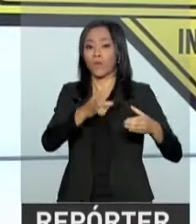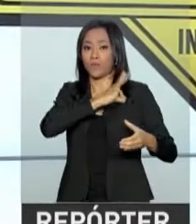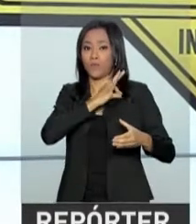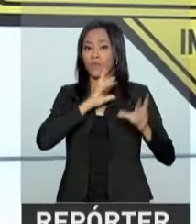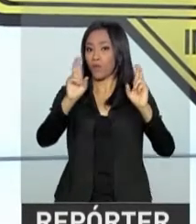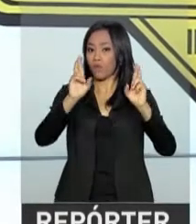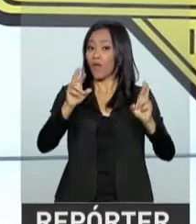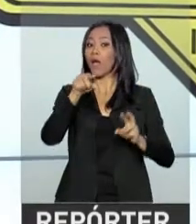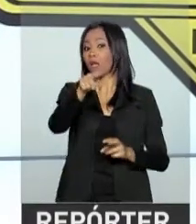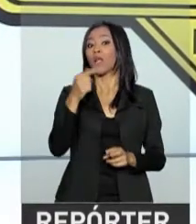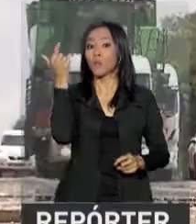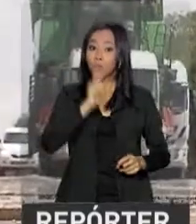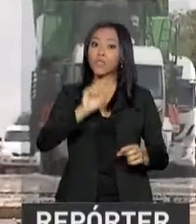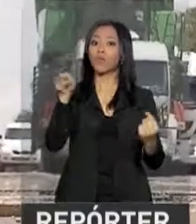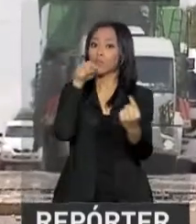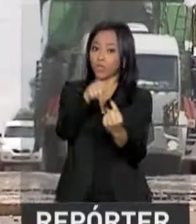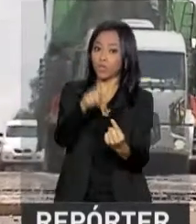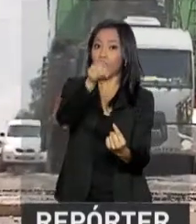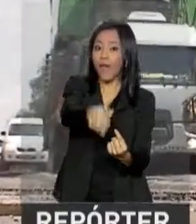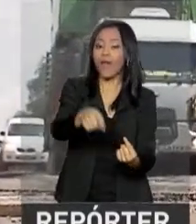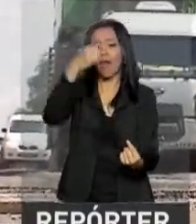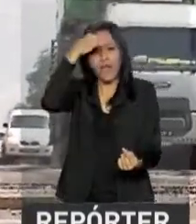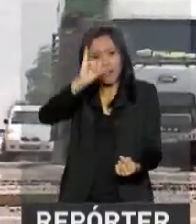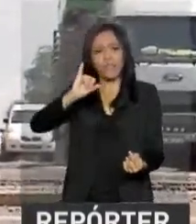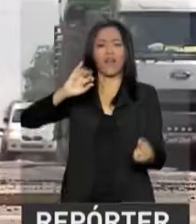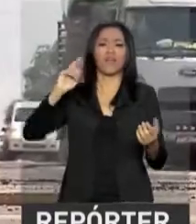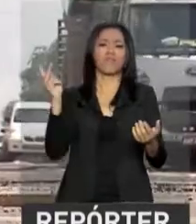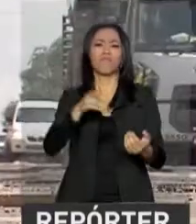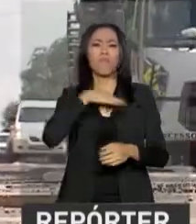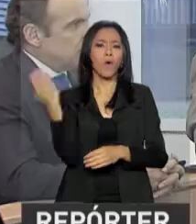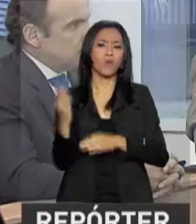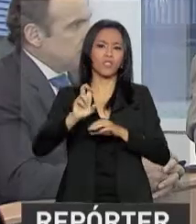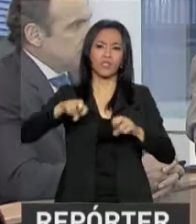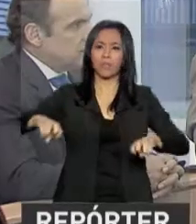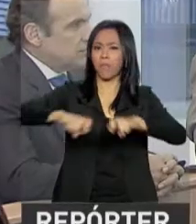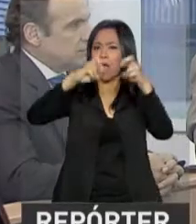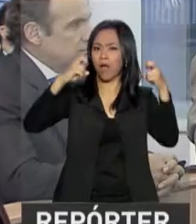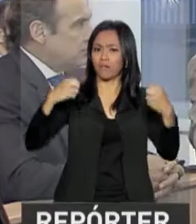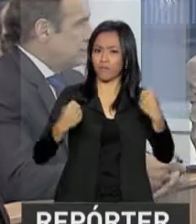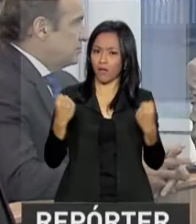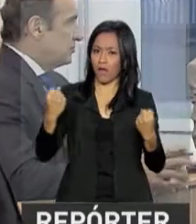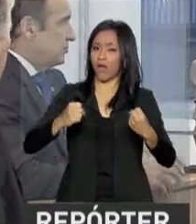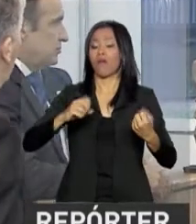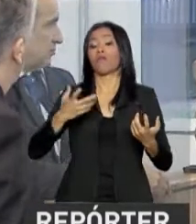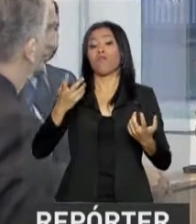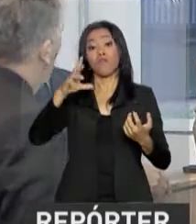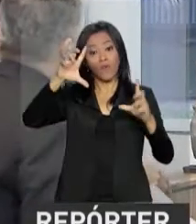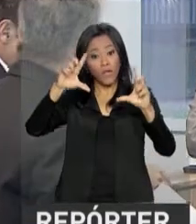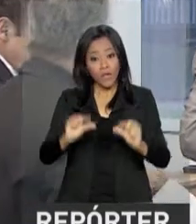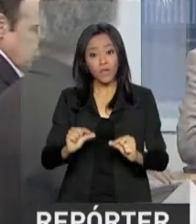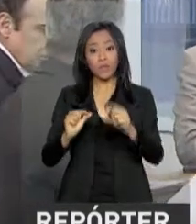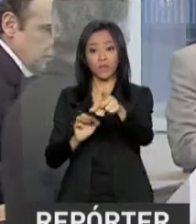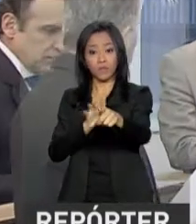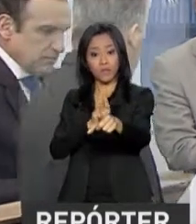cumpriu seu objetivo que é evitar acidentes e mortes no trânsito foram 150 mortes a menos do que